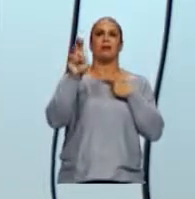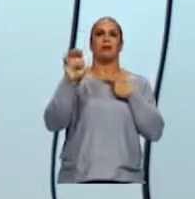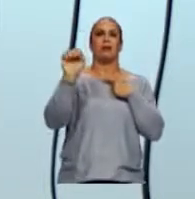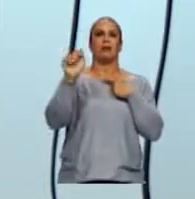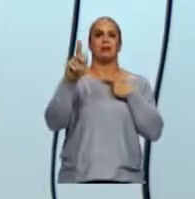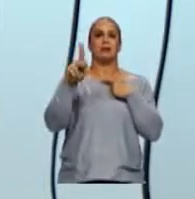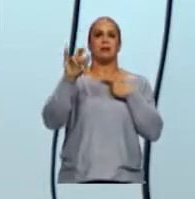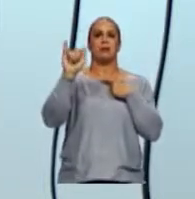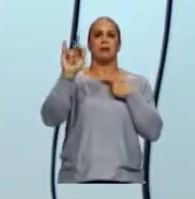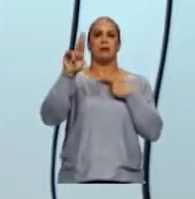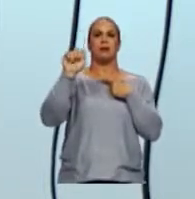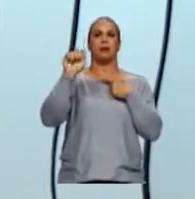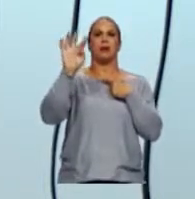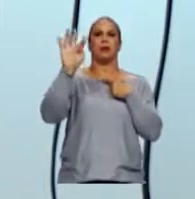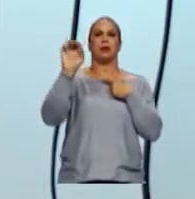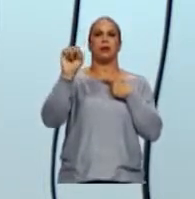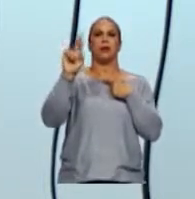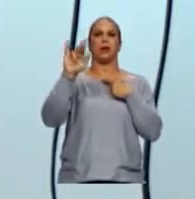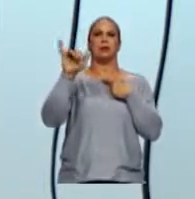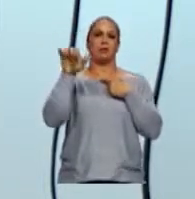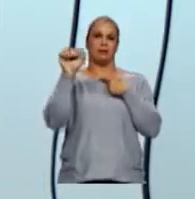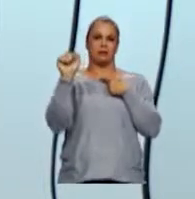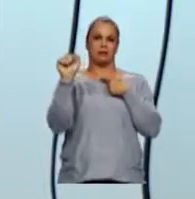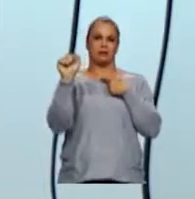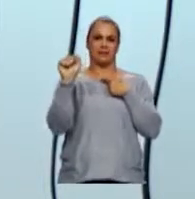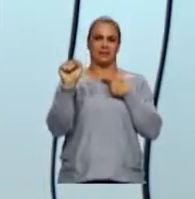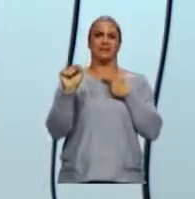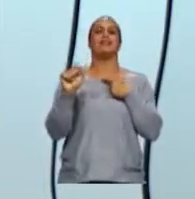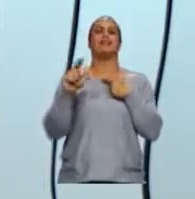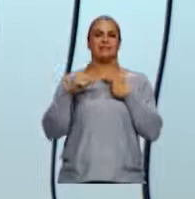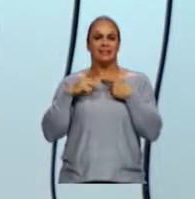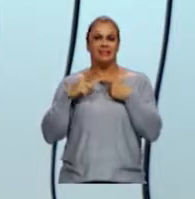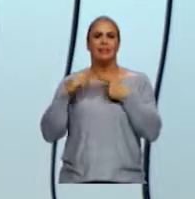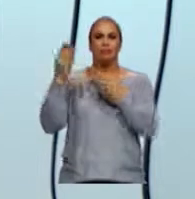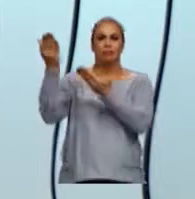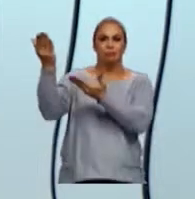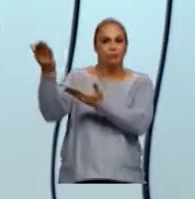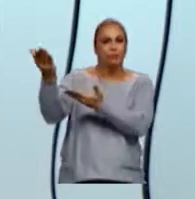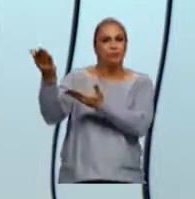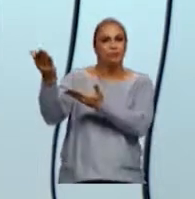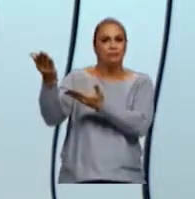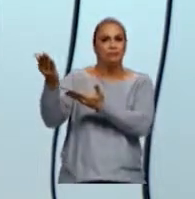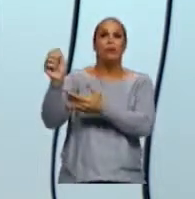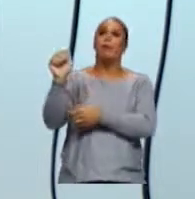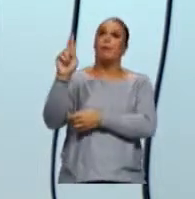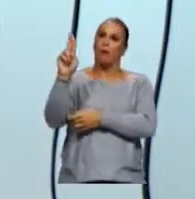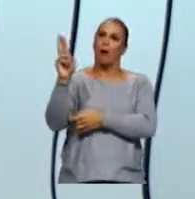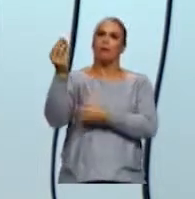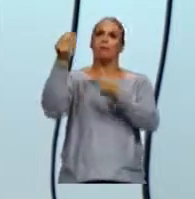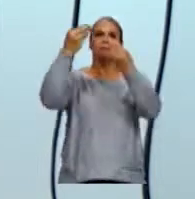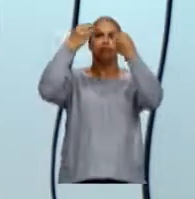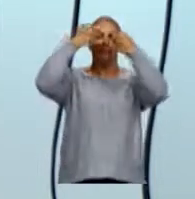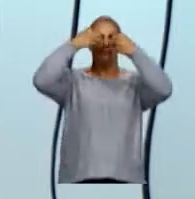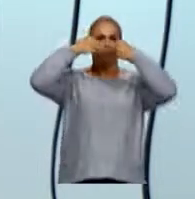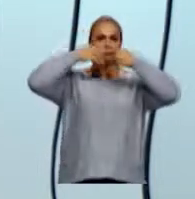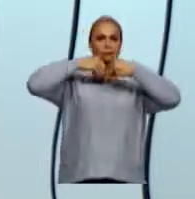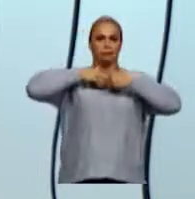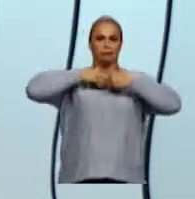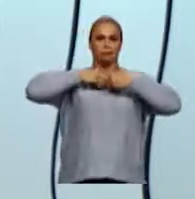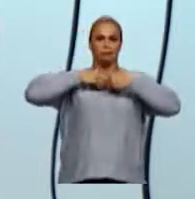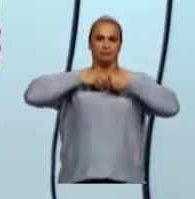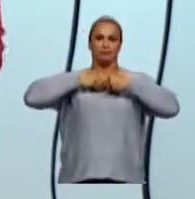os brônquios e os bronquíolos. É onde o ar passa, ele vai percorrer até chegar aos pulmões. Então, essa traqueia é um